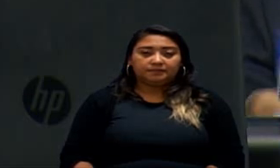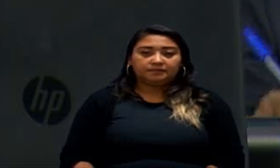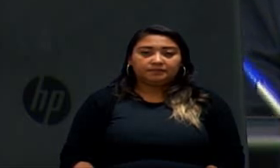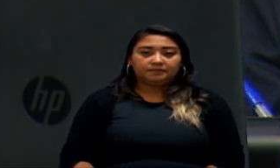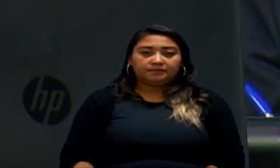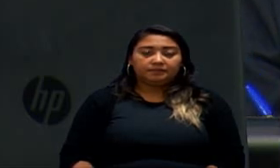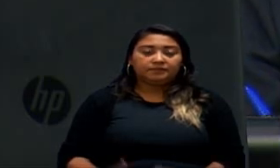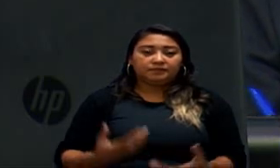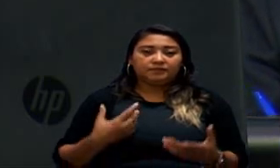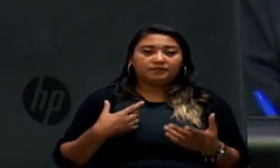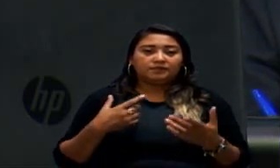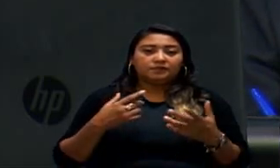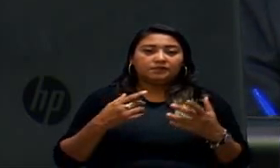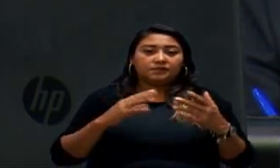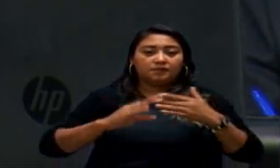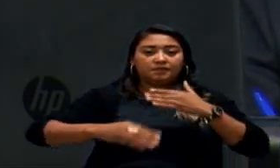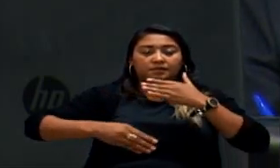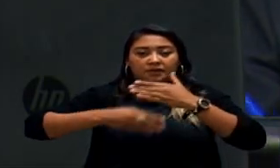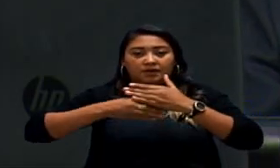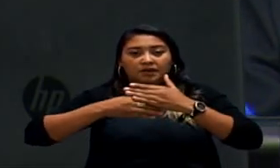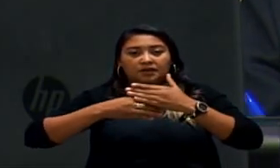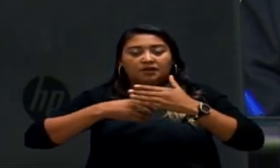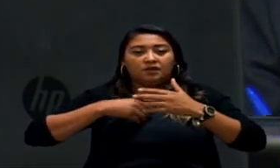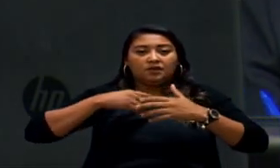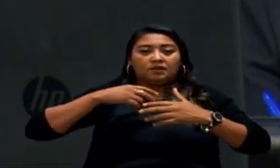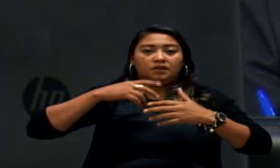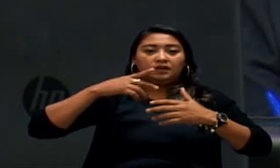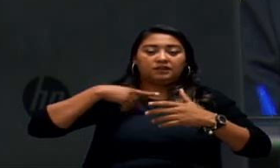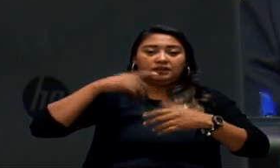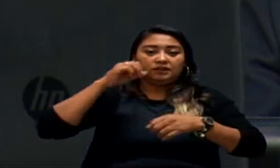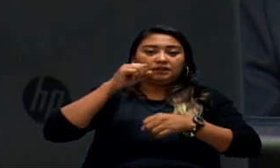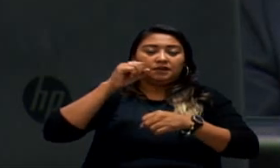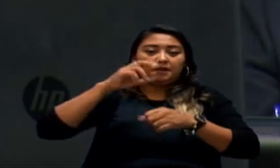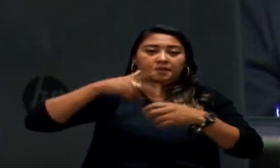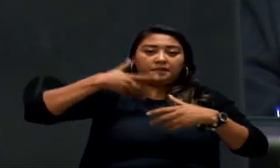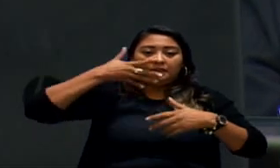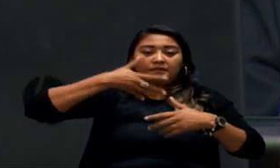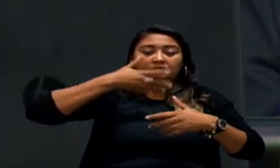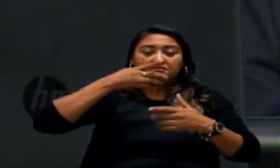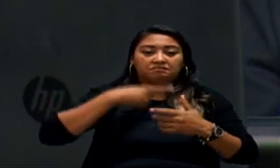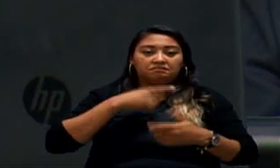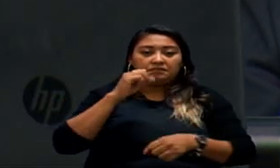Ele acabou de receber uma emenda, então ele sai de pauta novamente.